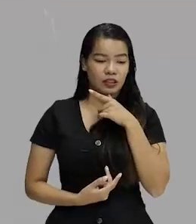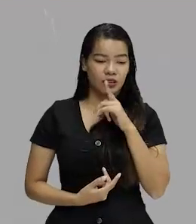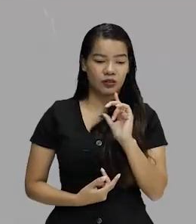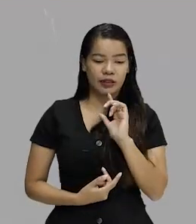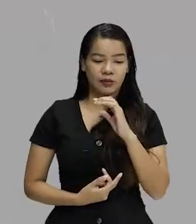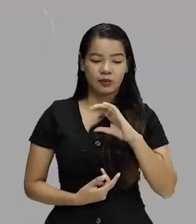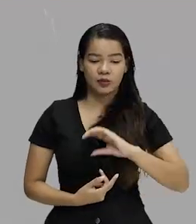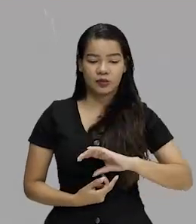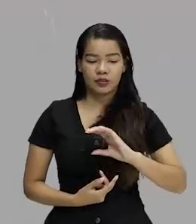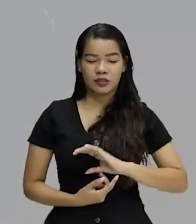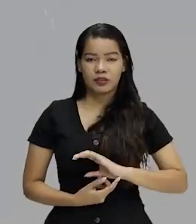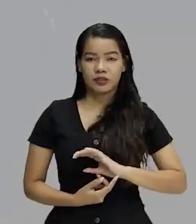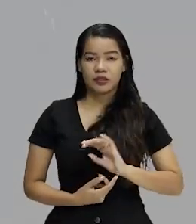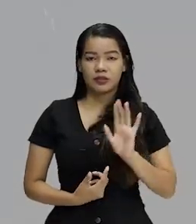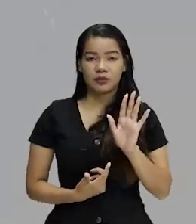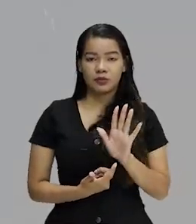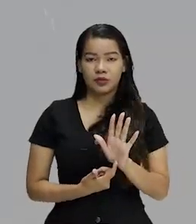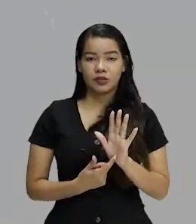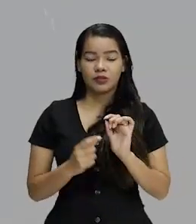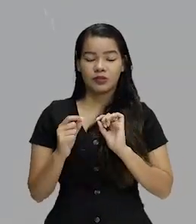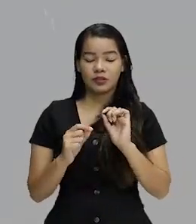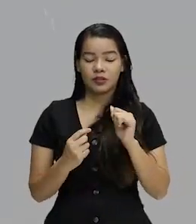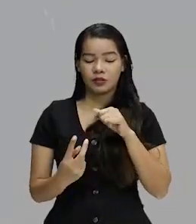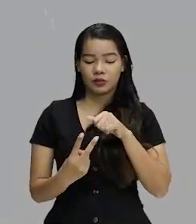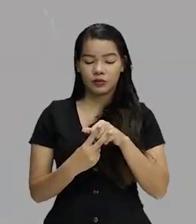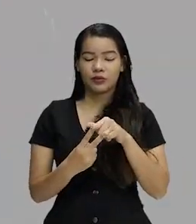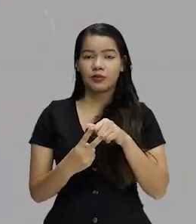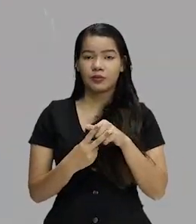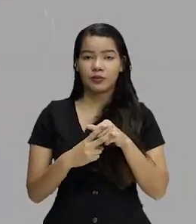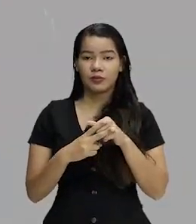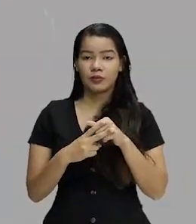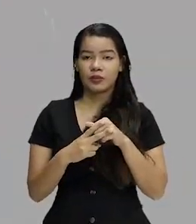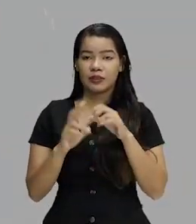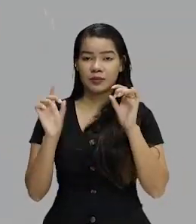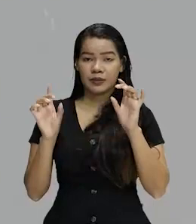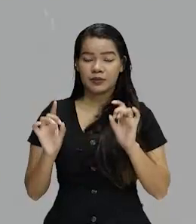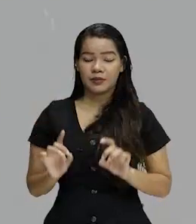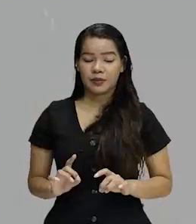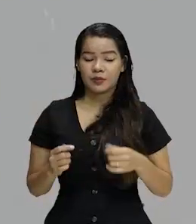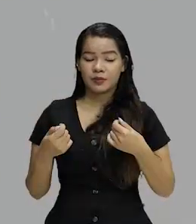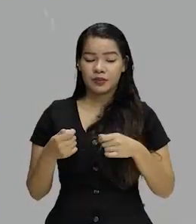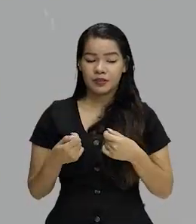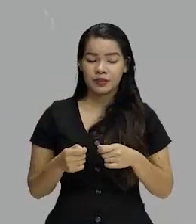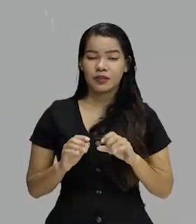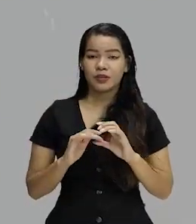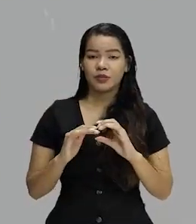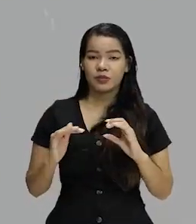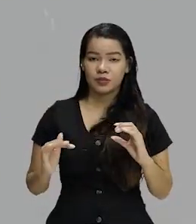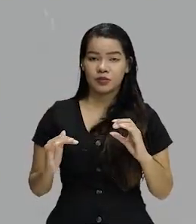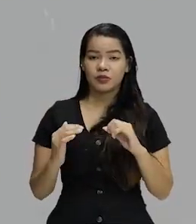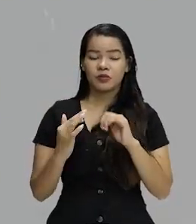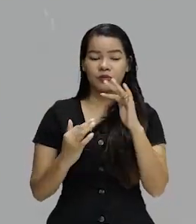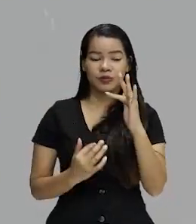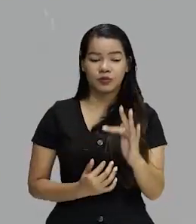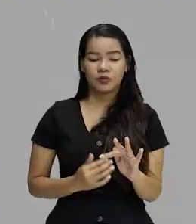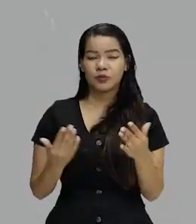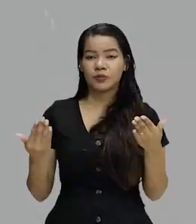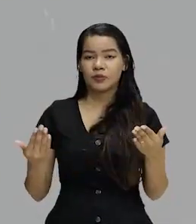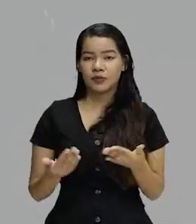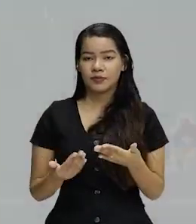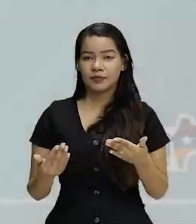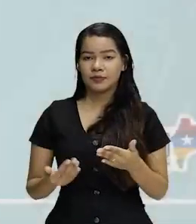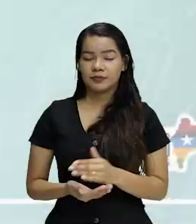verbo auxiliar. Ele indica que aquele verbo principal deve ser conjugado no futuro do